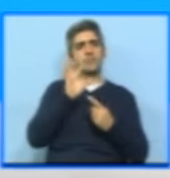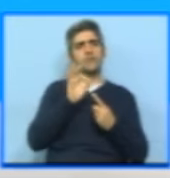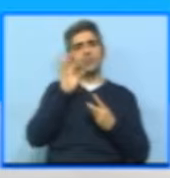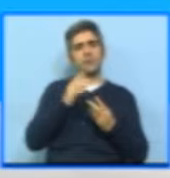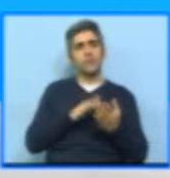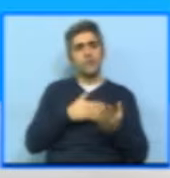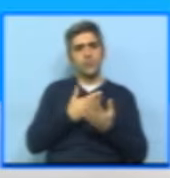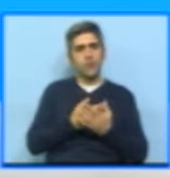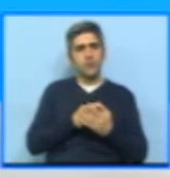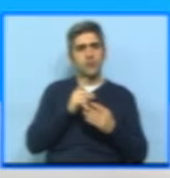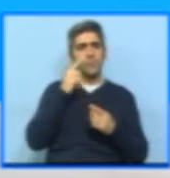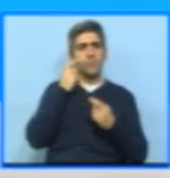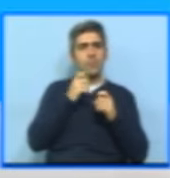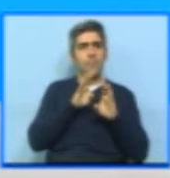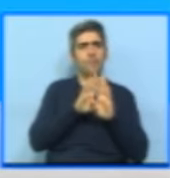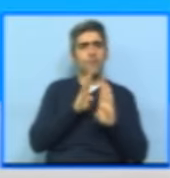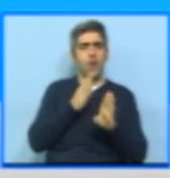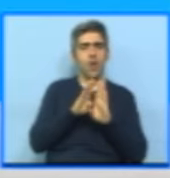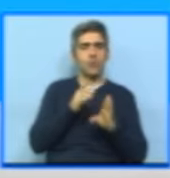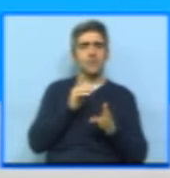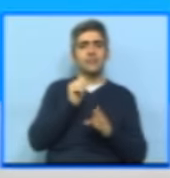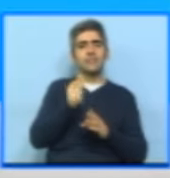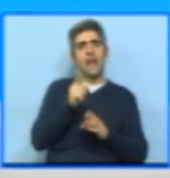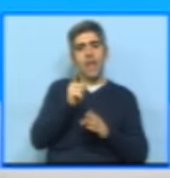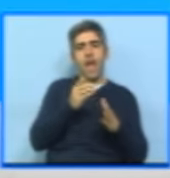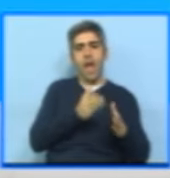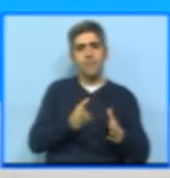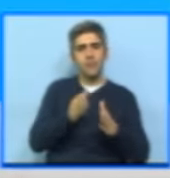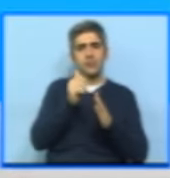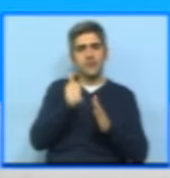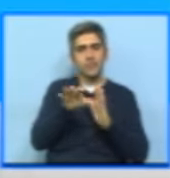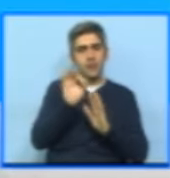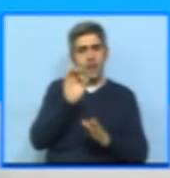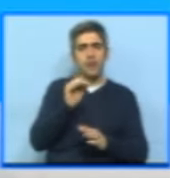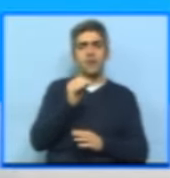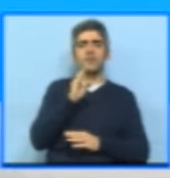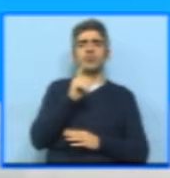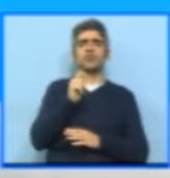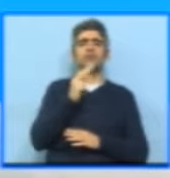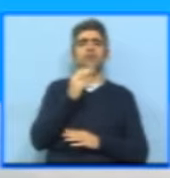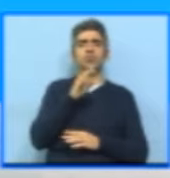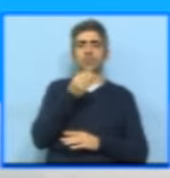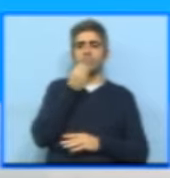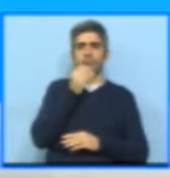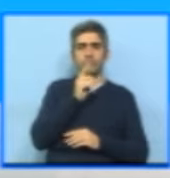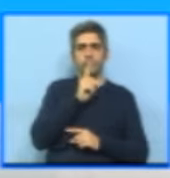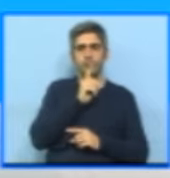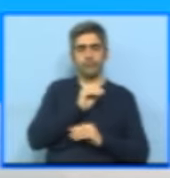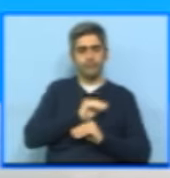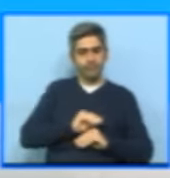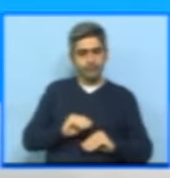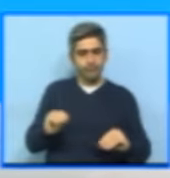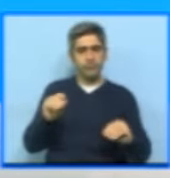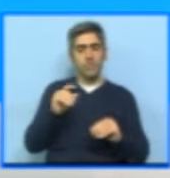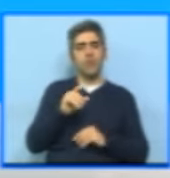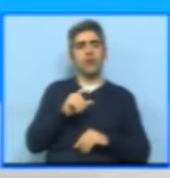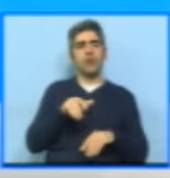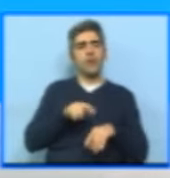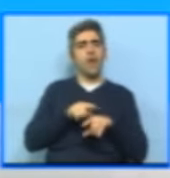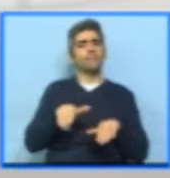se encontrar a tal porta certa de que falava o Padre Rego. Quando se fala em jejum, abstinência... Eu acho que o jejum